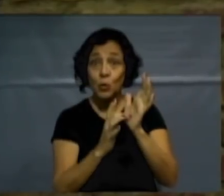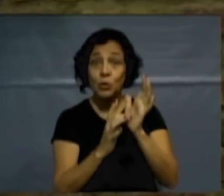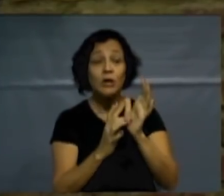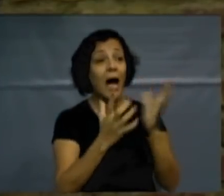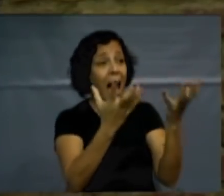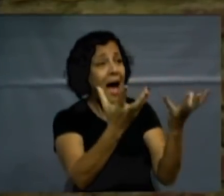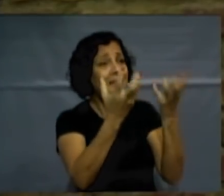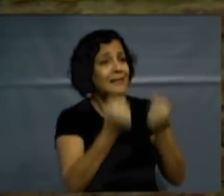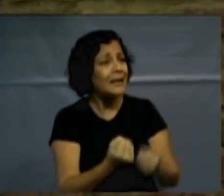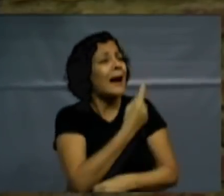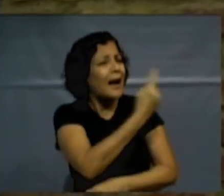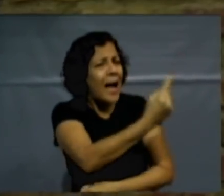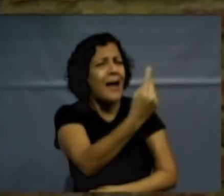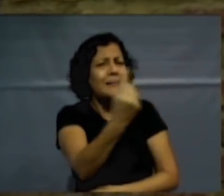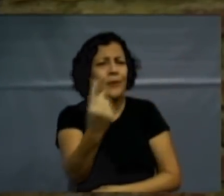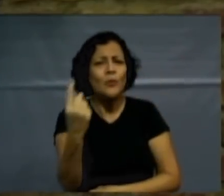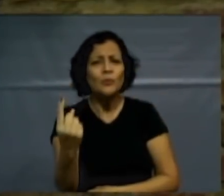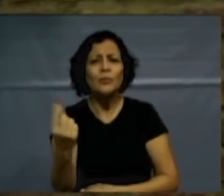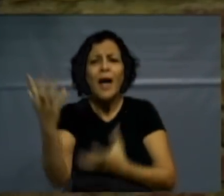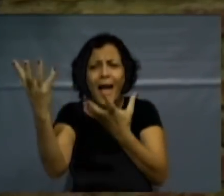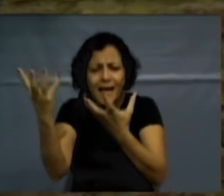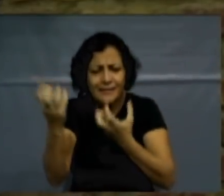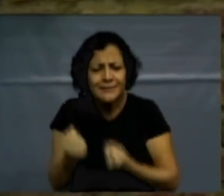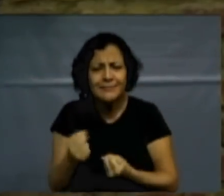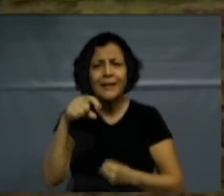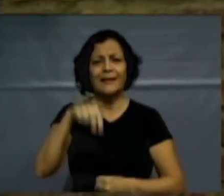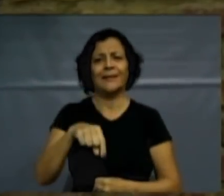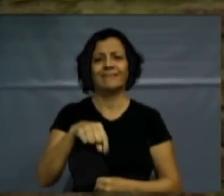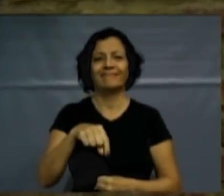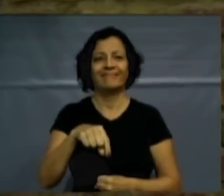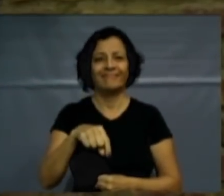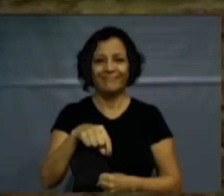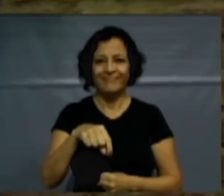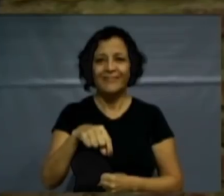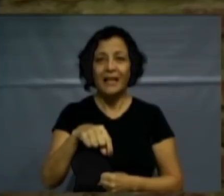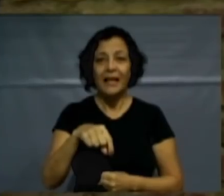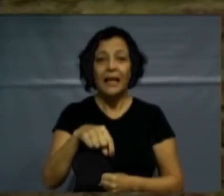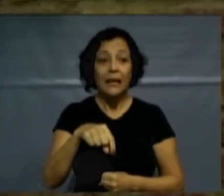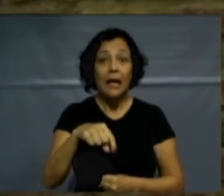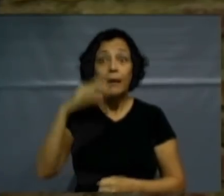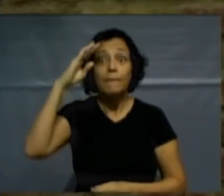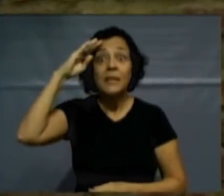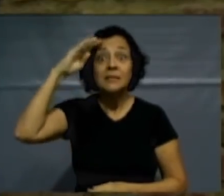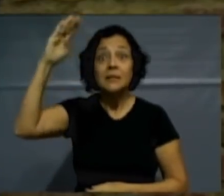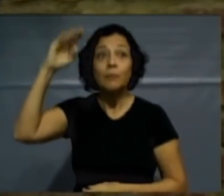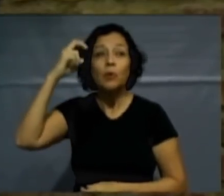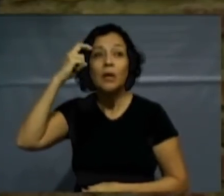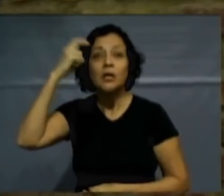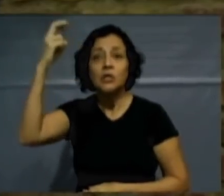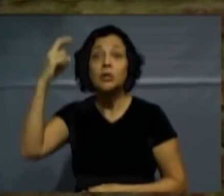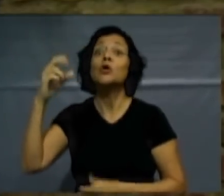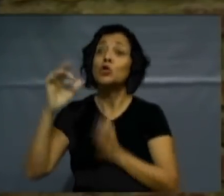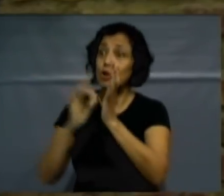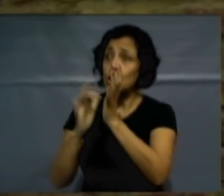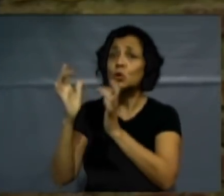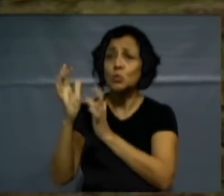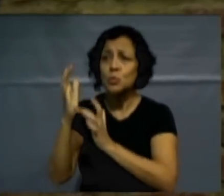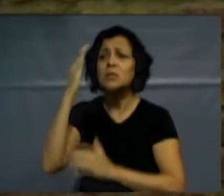aceitou e recebeu. Cada princípio vital, cada princípio inteligente que está aqui, Jesus.